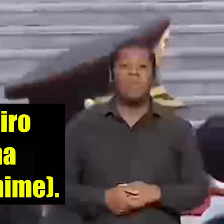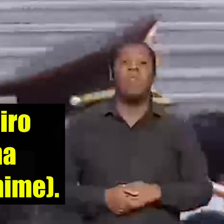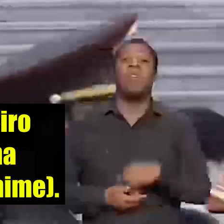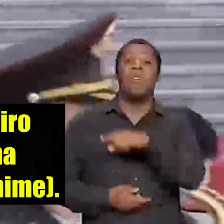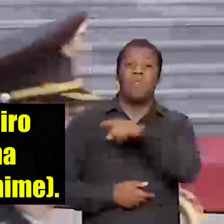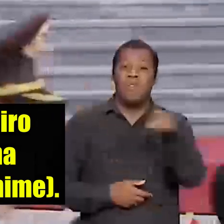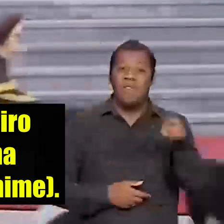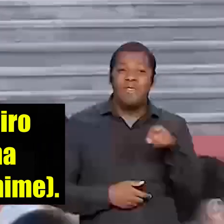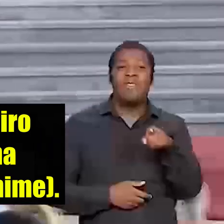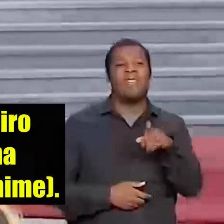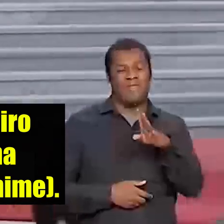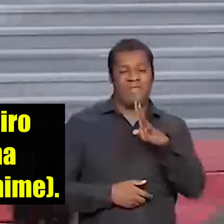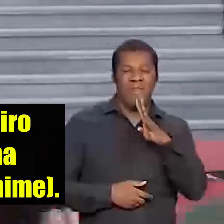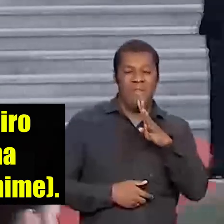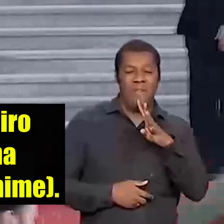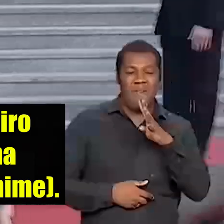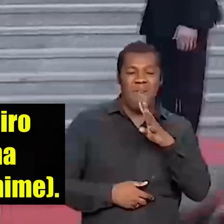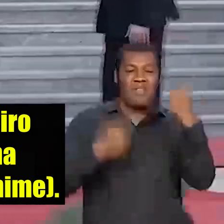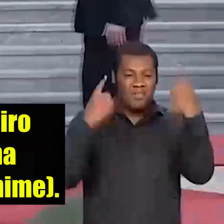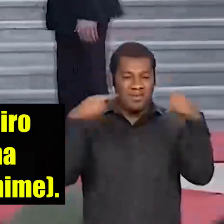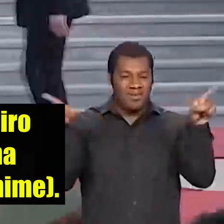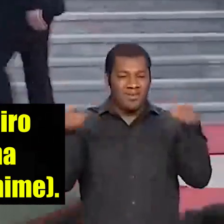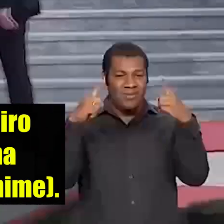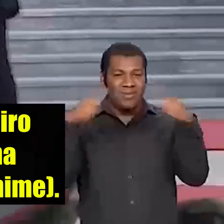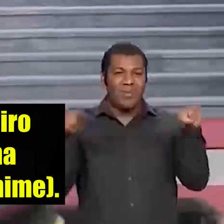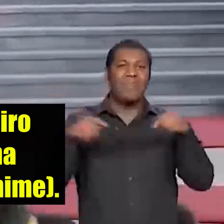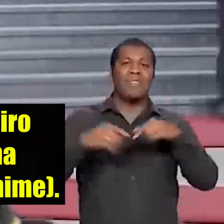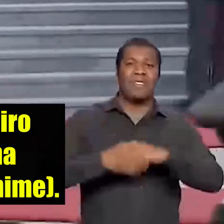música em um novo tempo, bastante simbólica aí